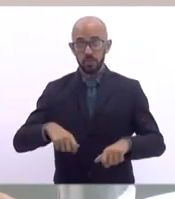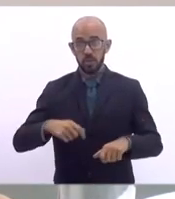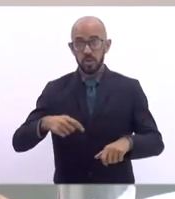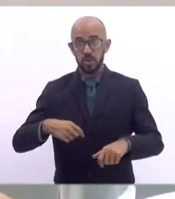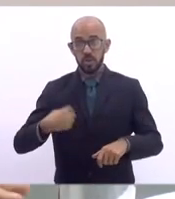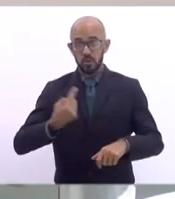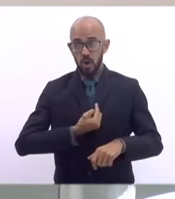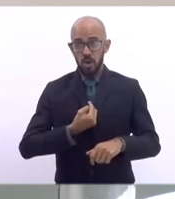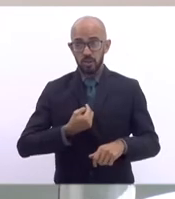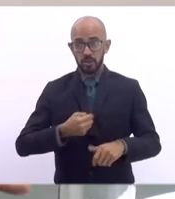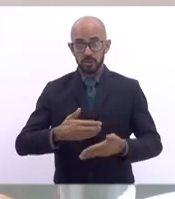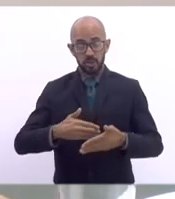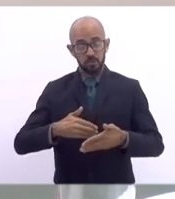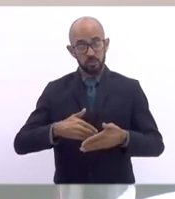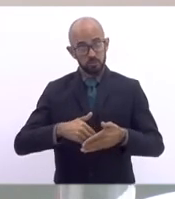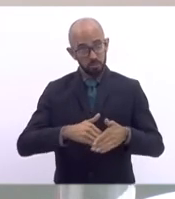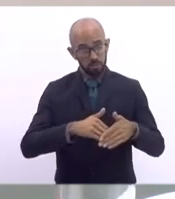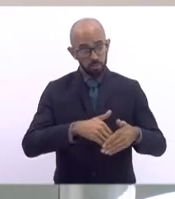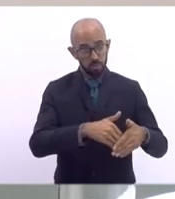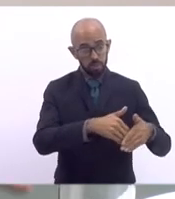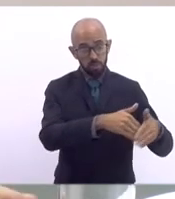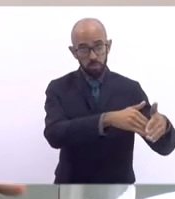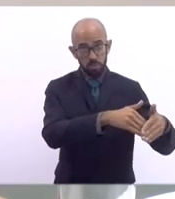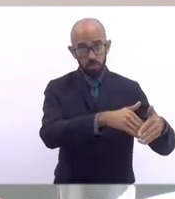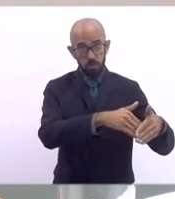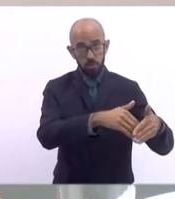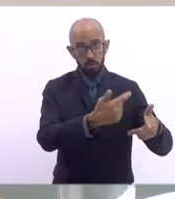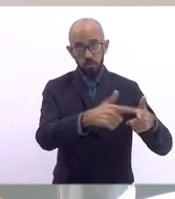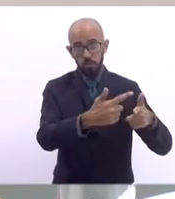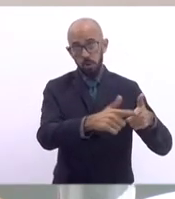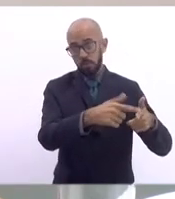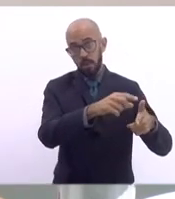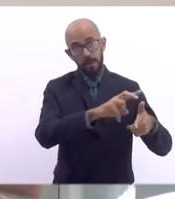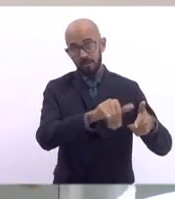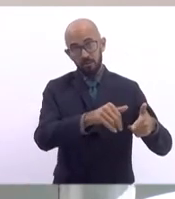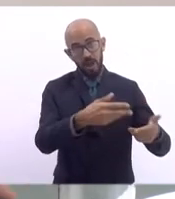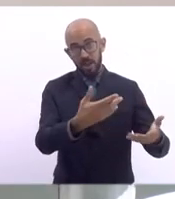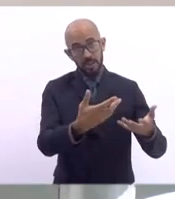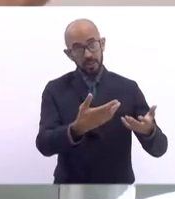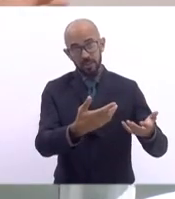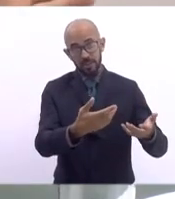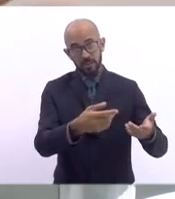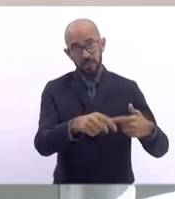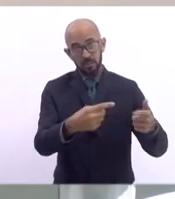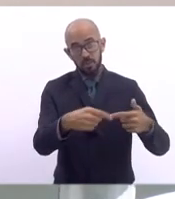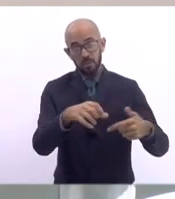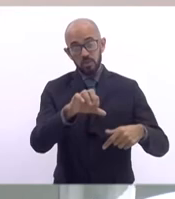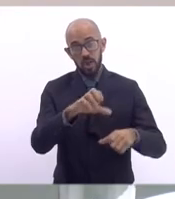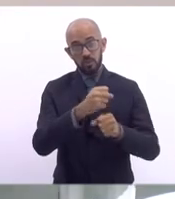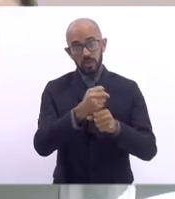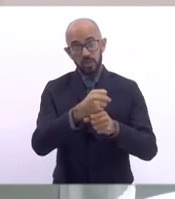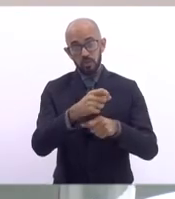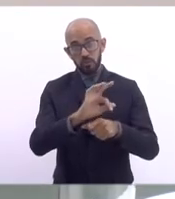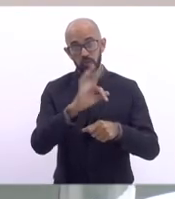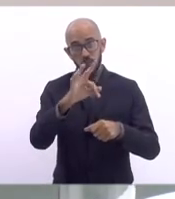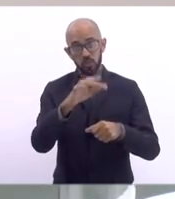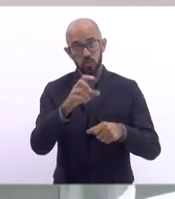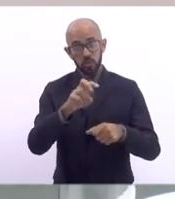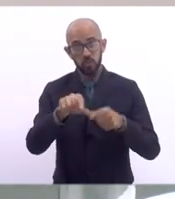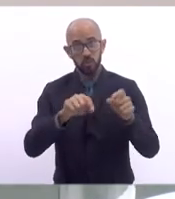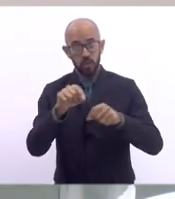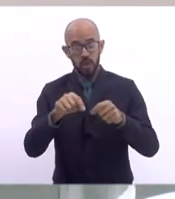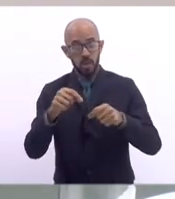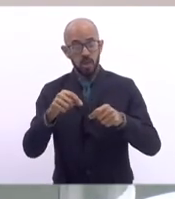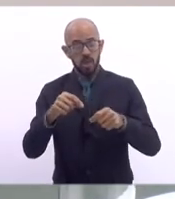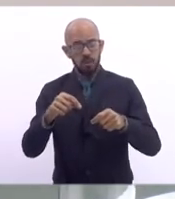empurrando com a barriga tá empurrando com a barriga é claro que daqui a 9 anos Parlamento